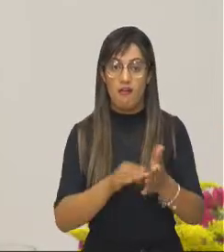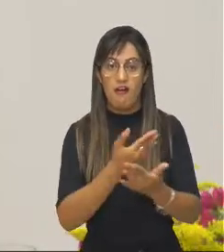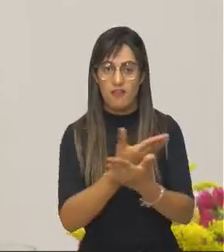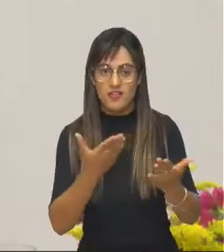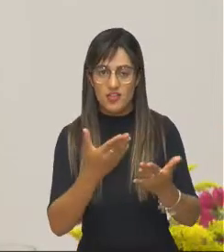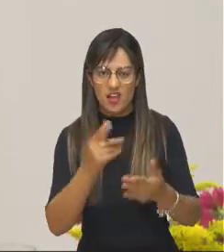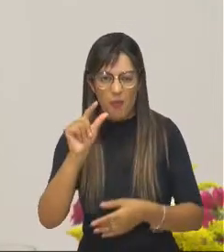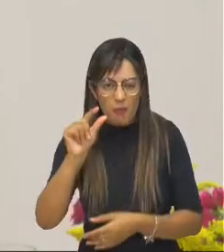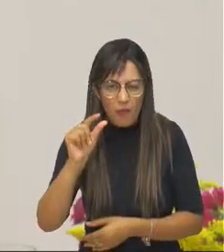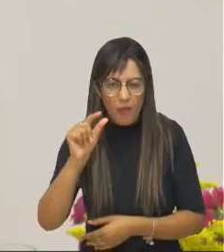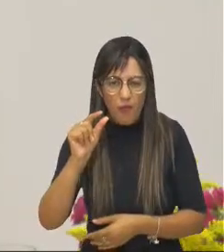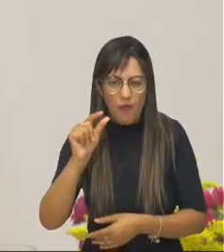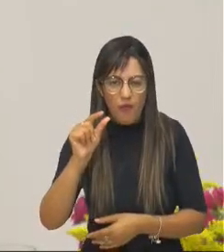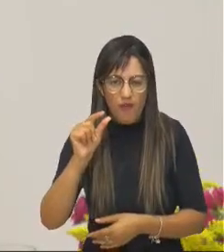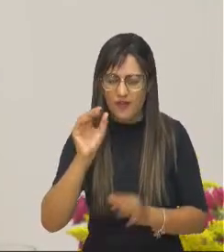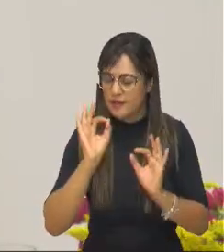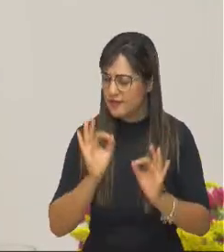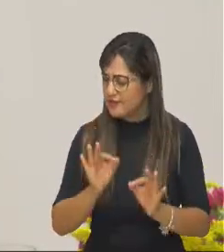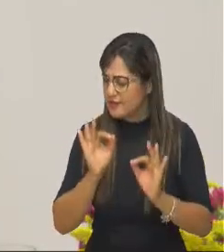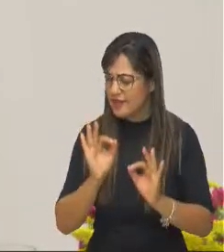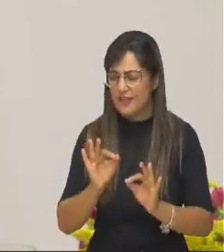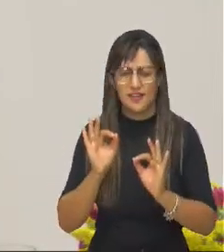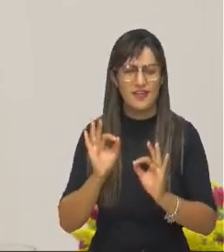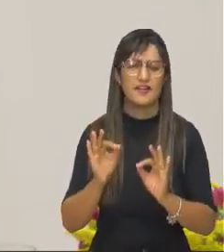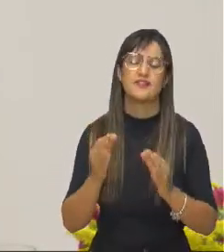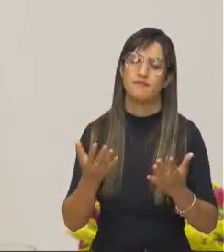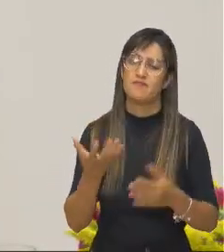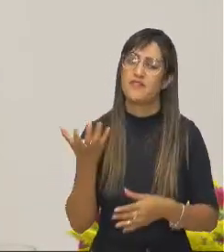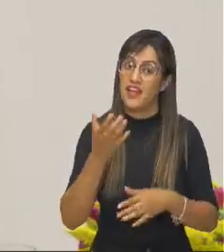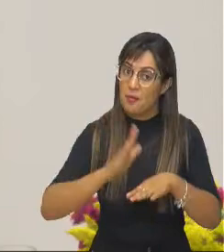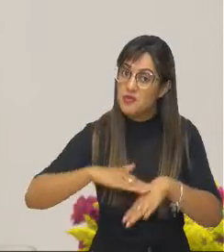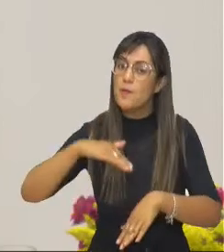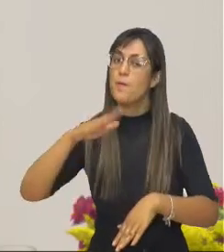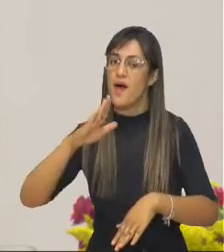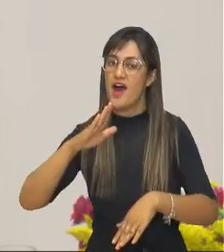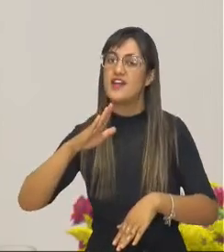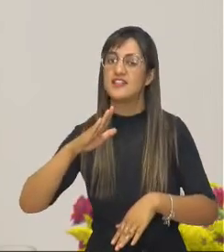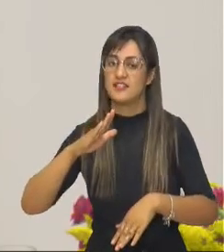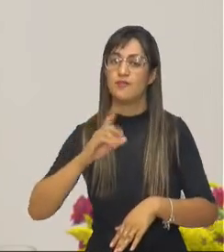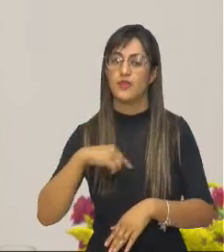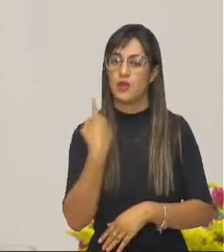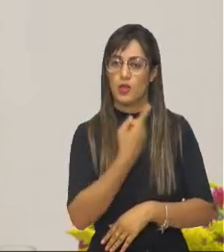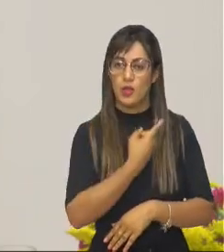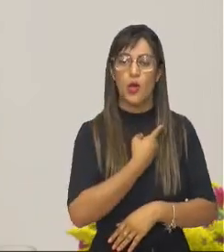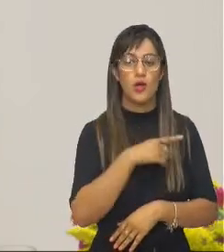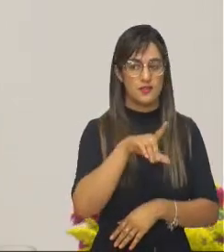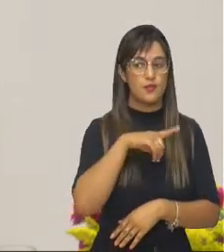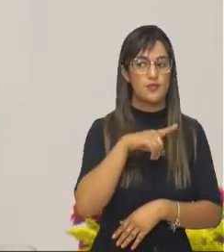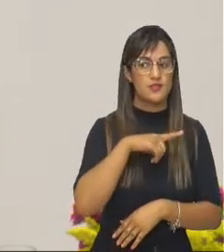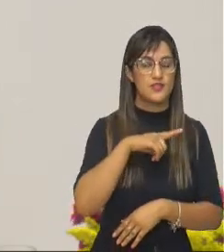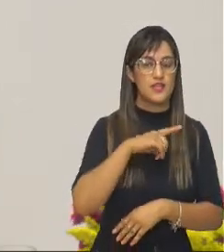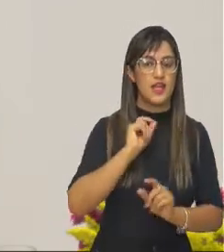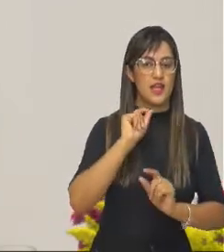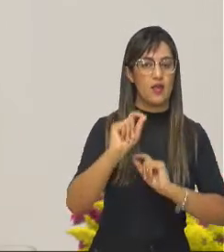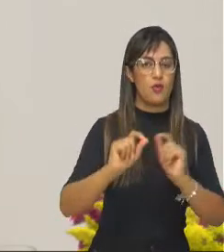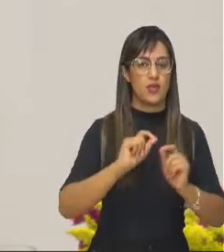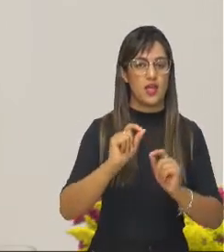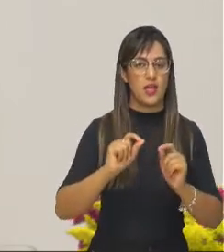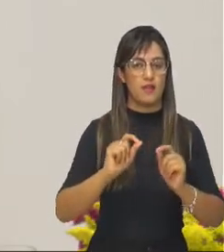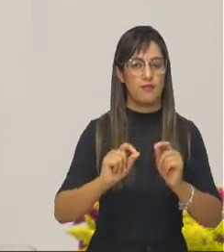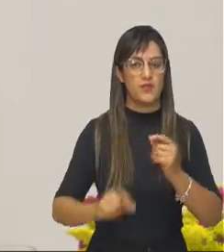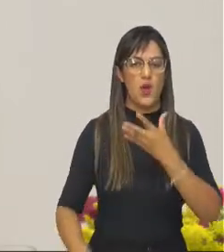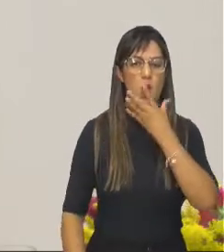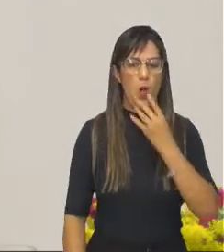pouco. Tenho certeza absoluta. Queremos muito mais. Nós ainda vamos ter, quem sabe, um trans masculino, homem